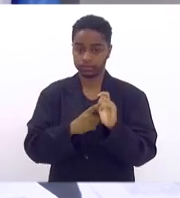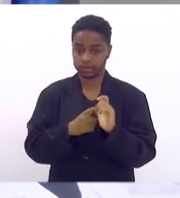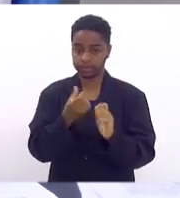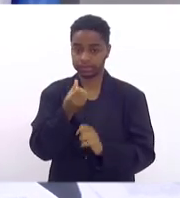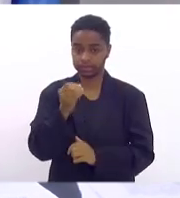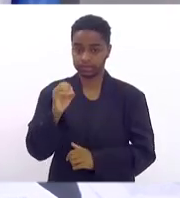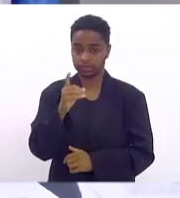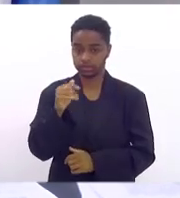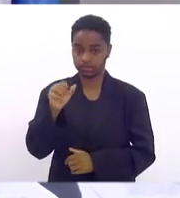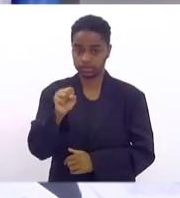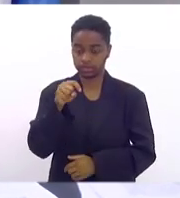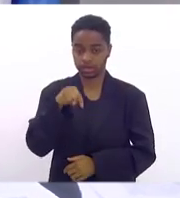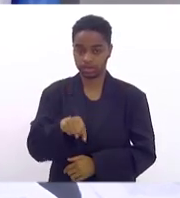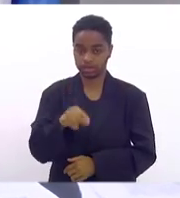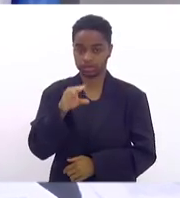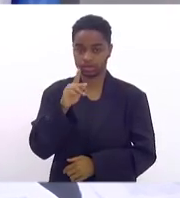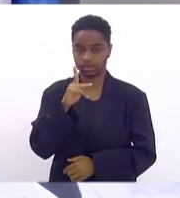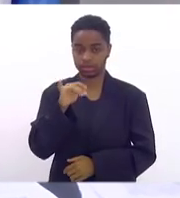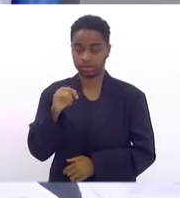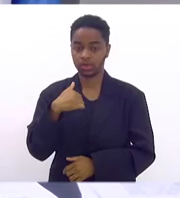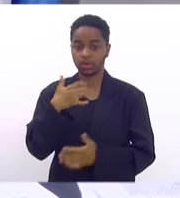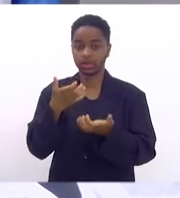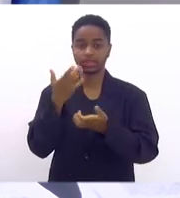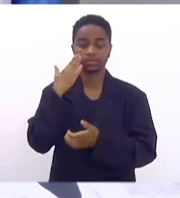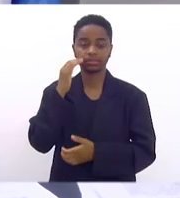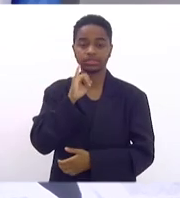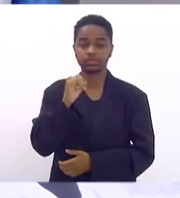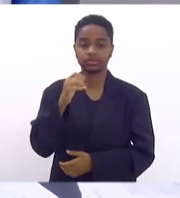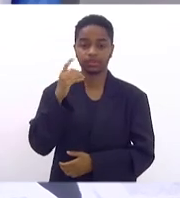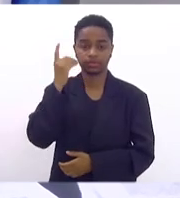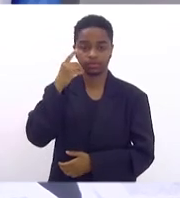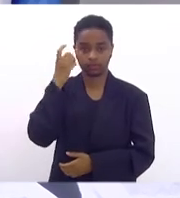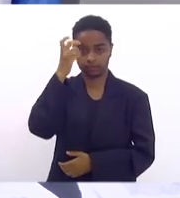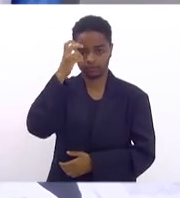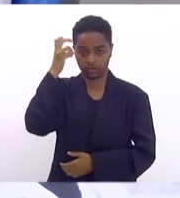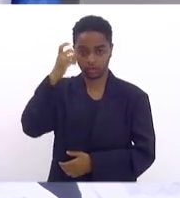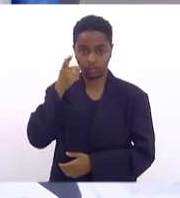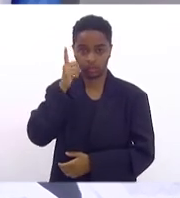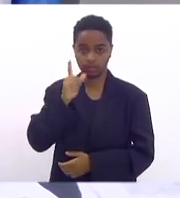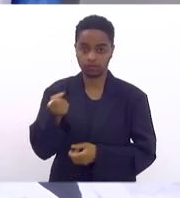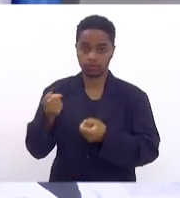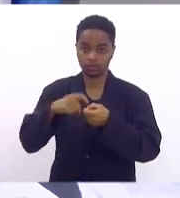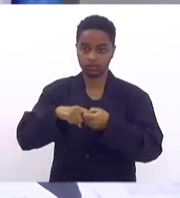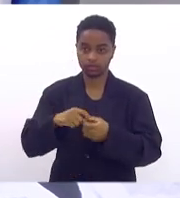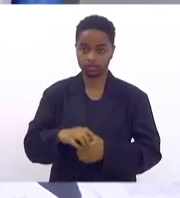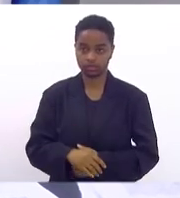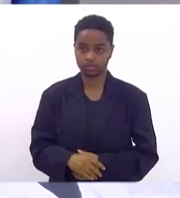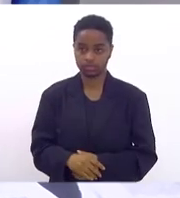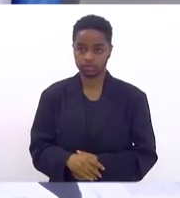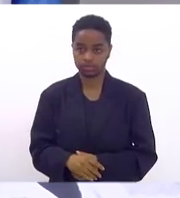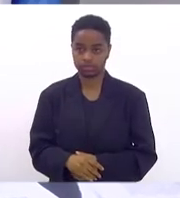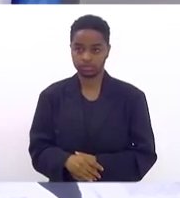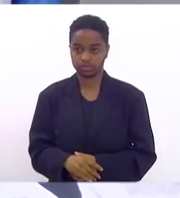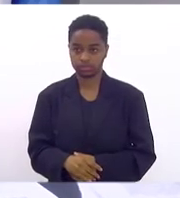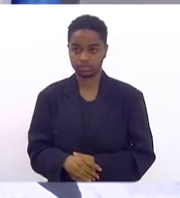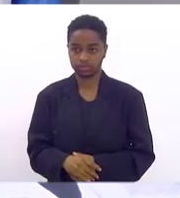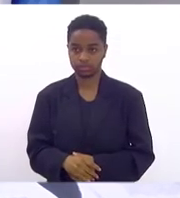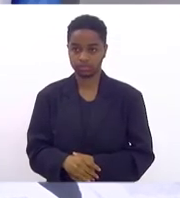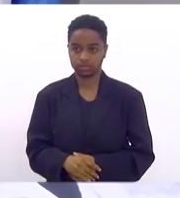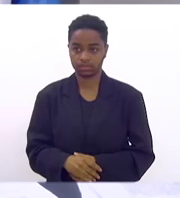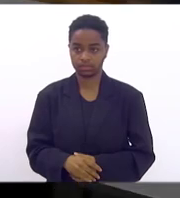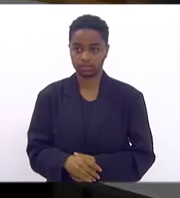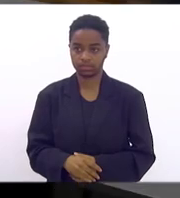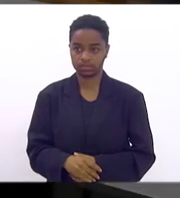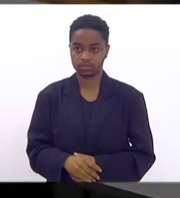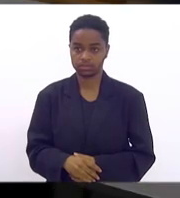desta CPI. Quero ver se a deputada Verônica Lima conseguiu restabelecer. Ela está na estrada, ela